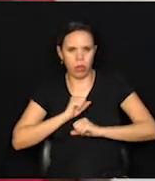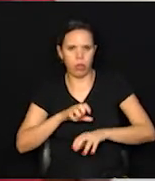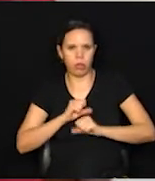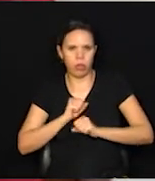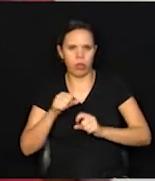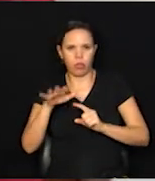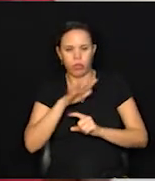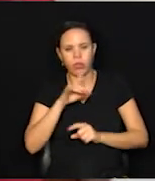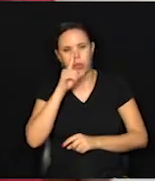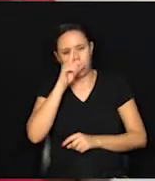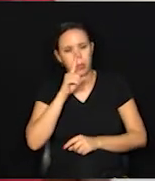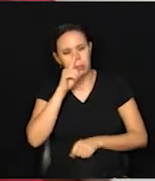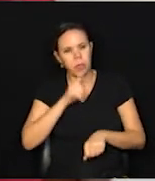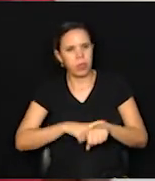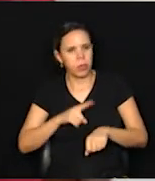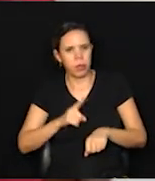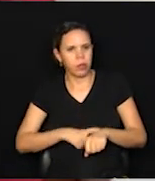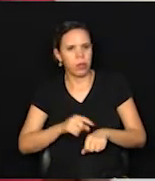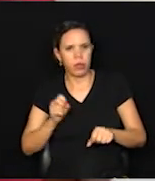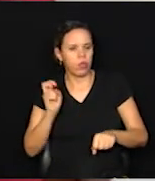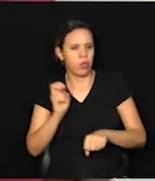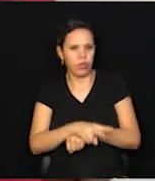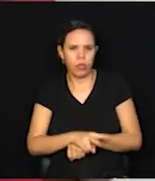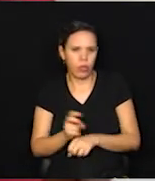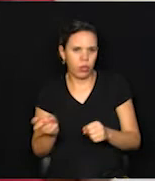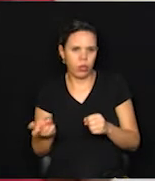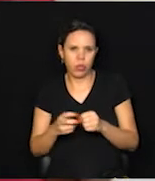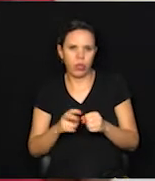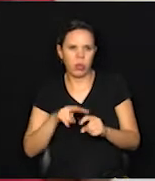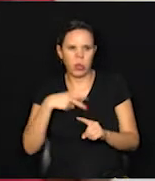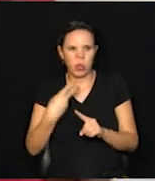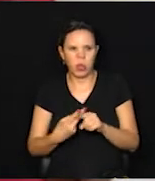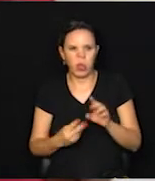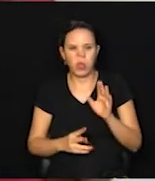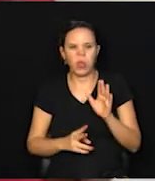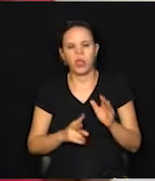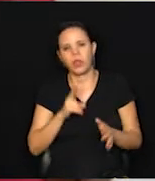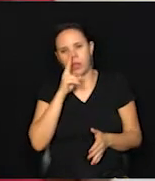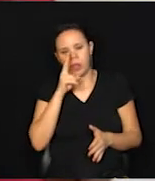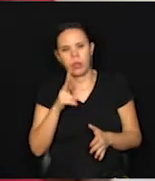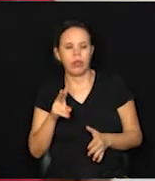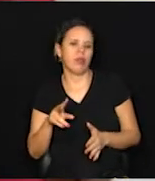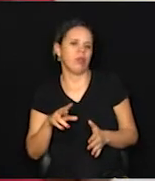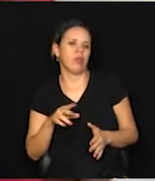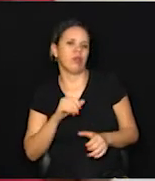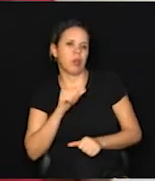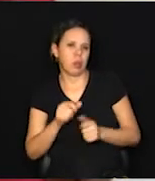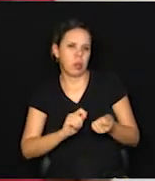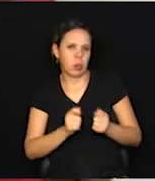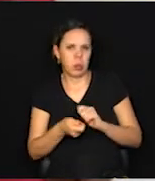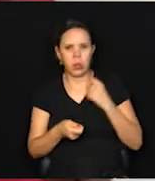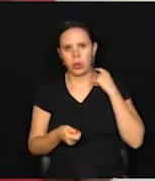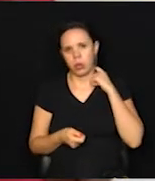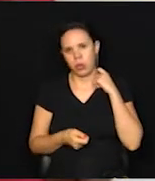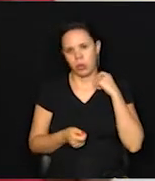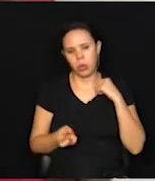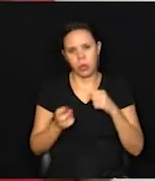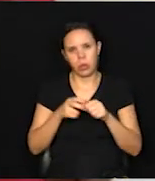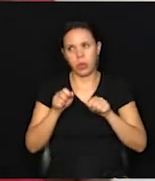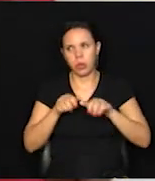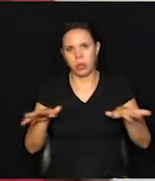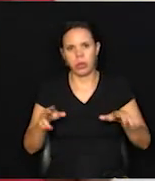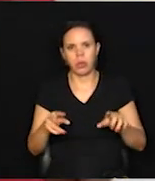é o risco de, em algum momento, esse vírus apresentar mutações. E essas mutações, se elas forem viáveis para poder replicar o